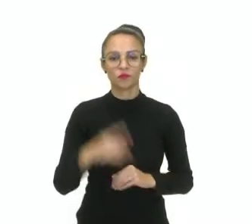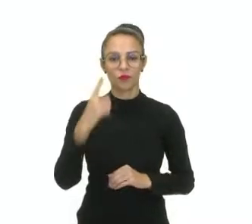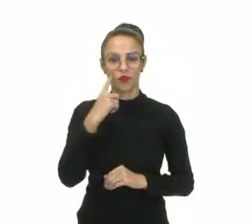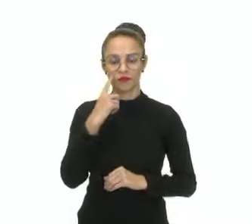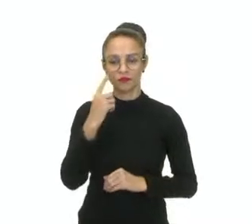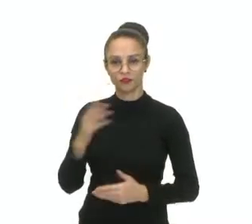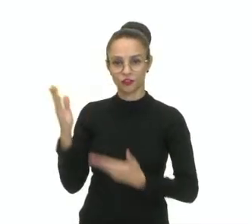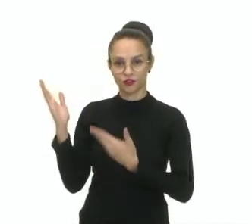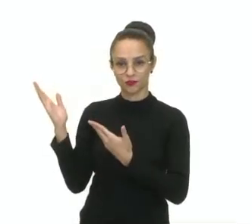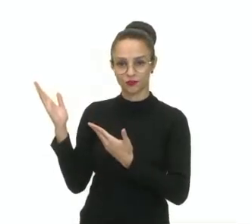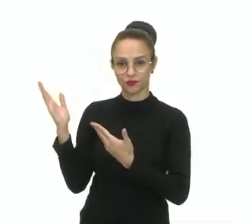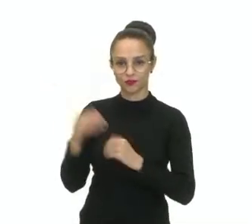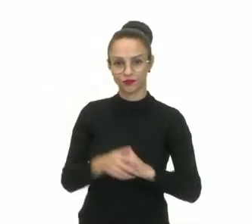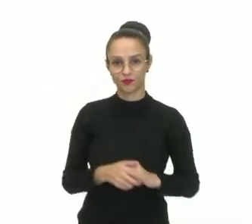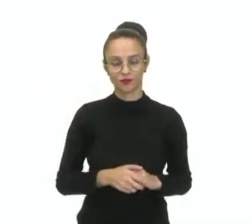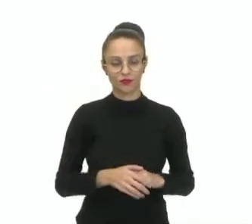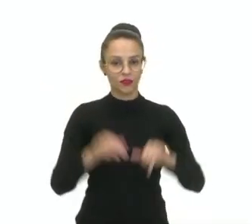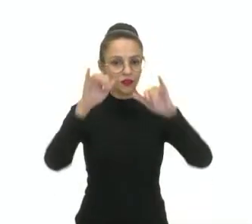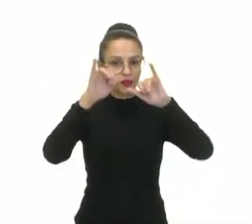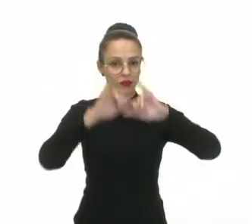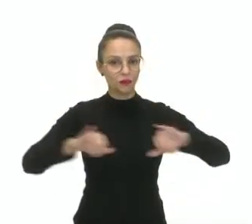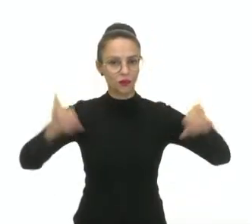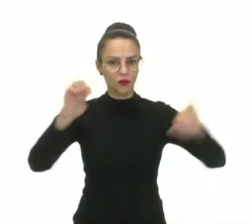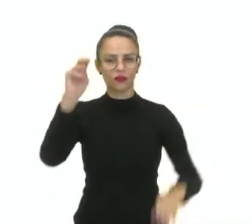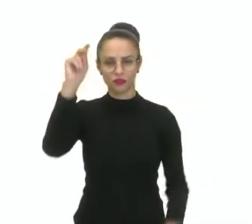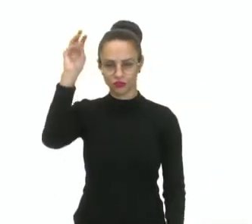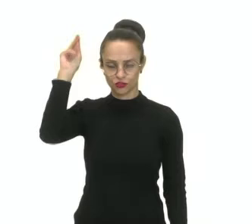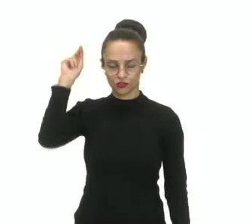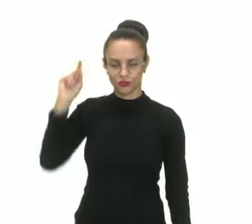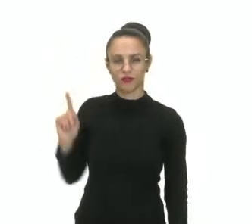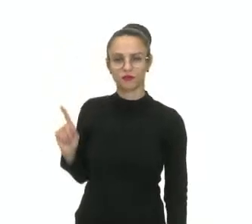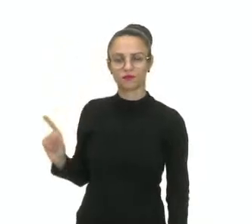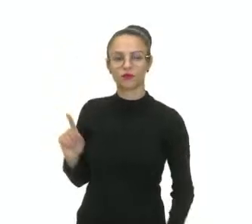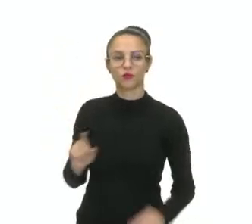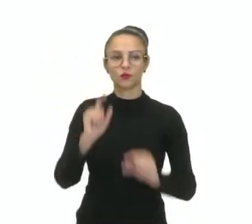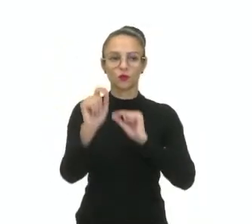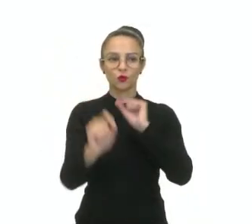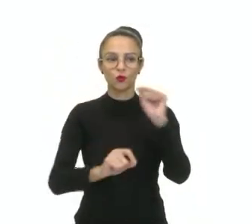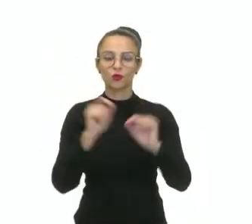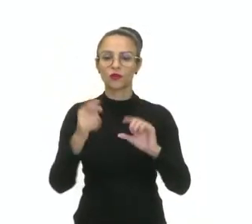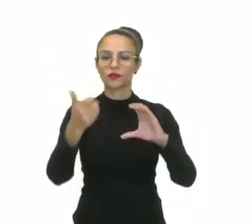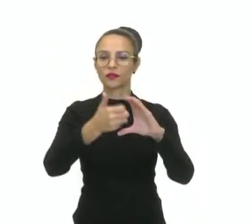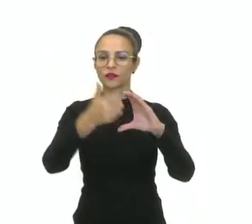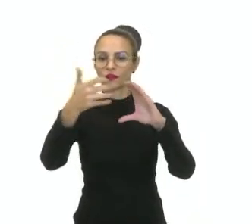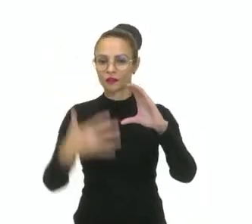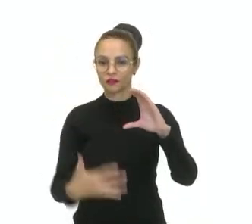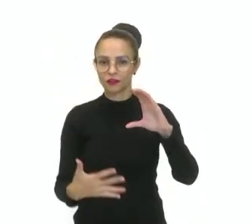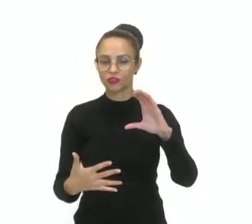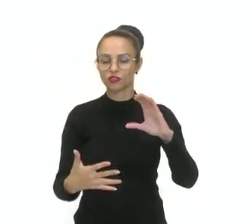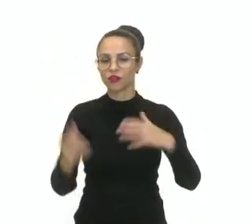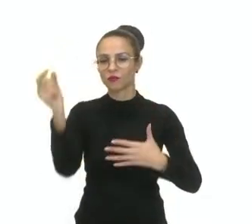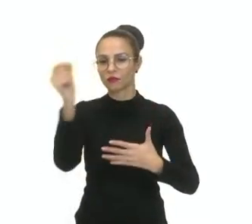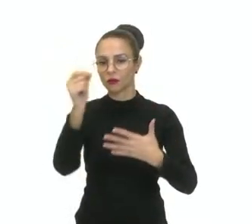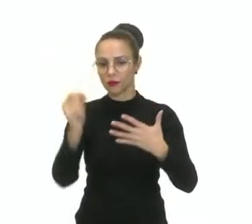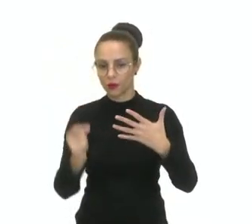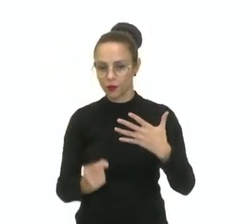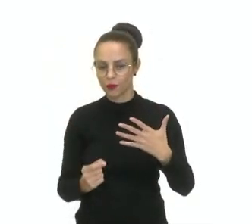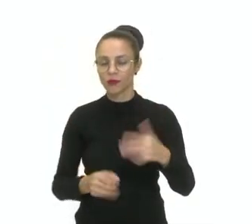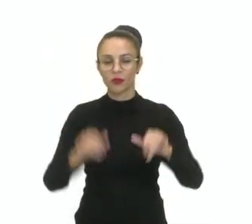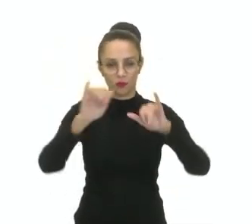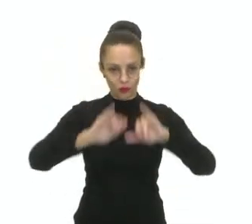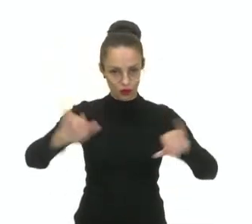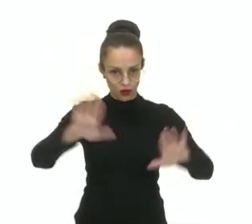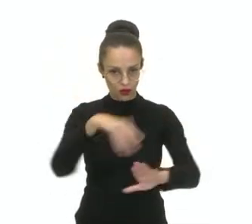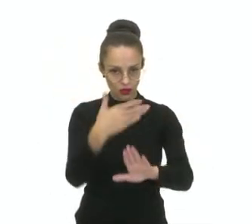Veja essa propaganda, por exemplo, uma propaganda antiga, né? E quais são as características? As propagandas ainda